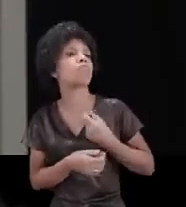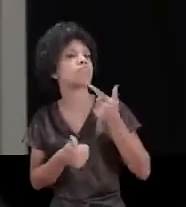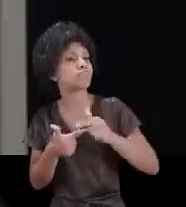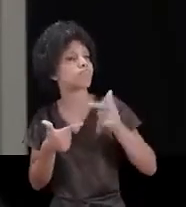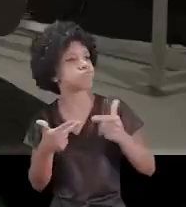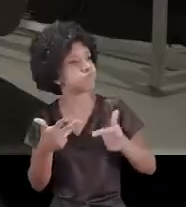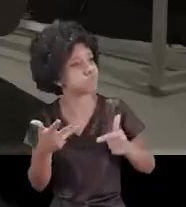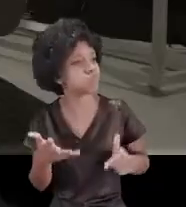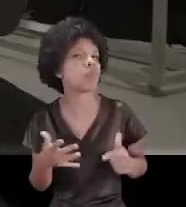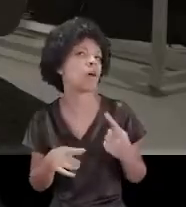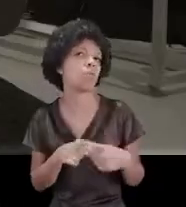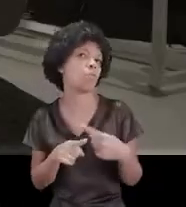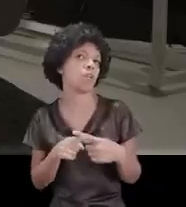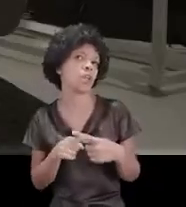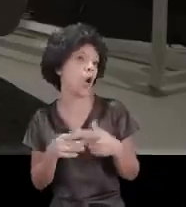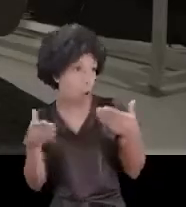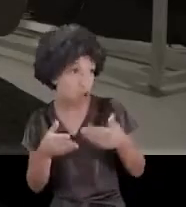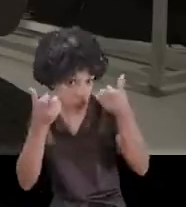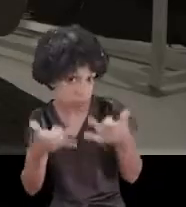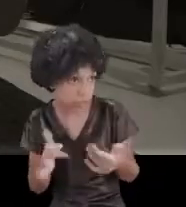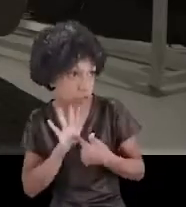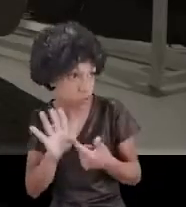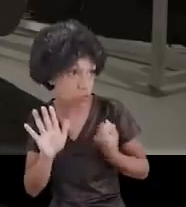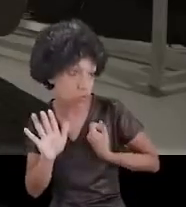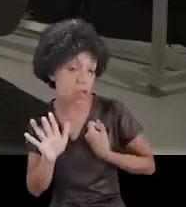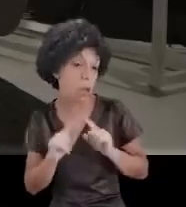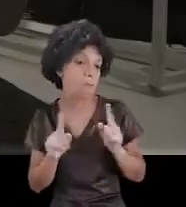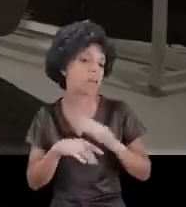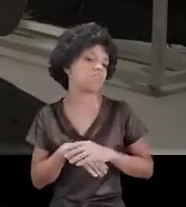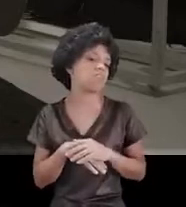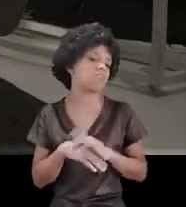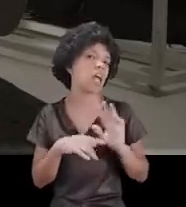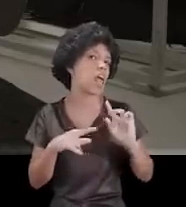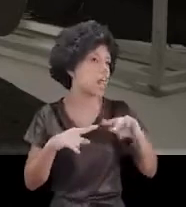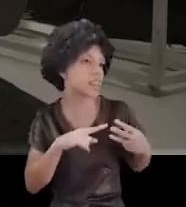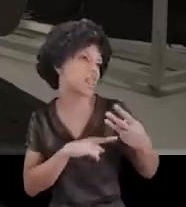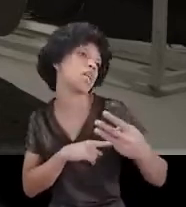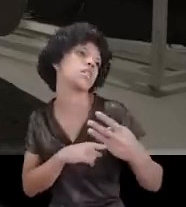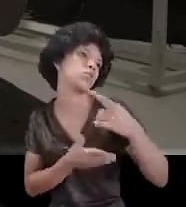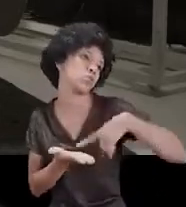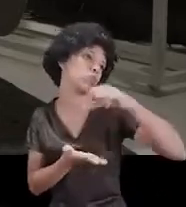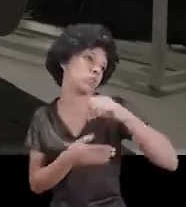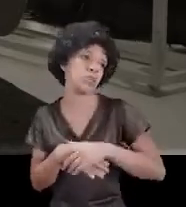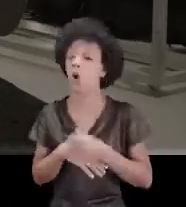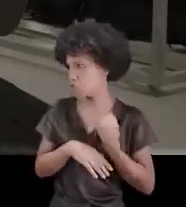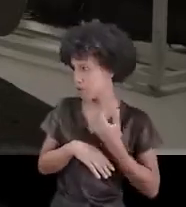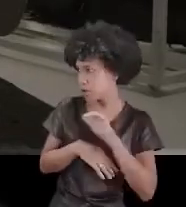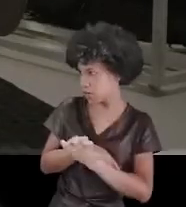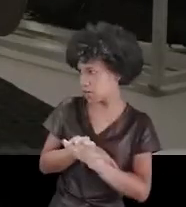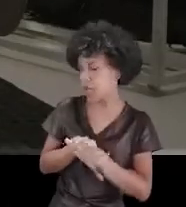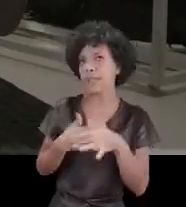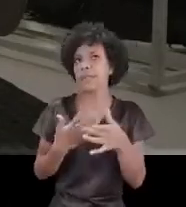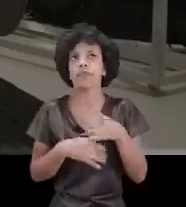deu disse hoje não deu amanhã ele deu tipo três concursos depois entendi o número tava ali Talvez esse 44